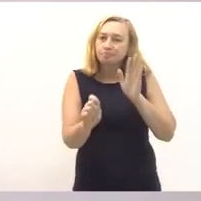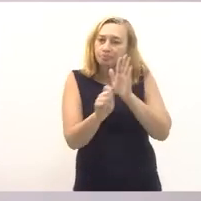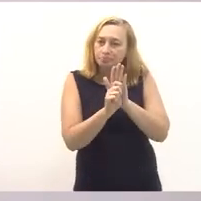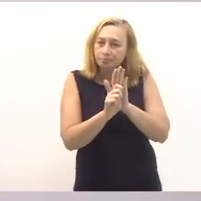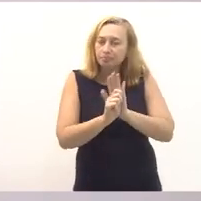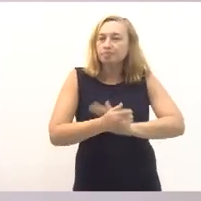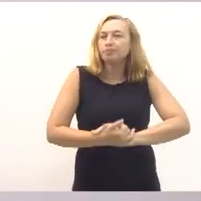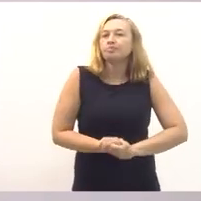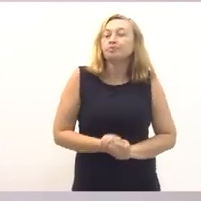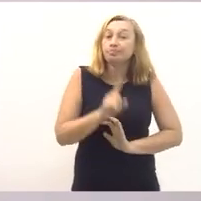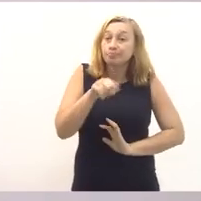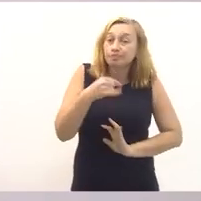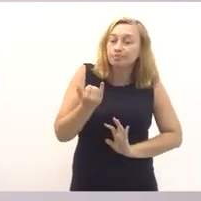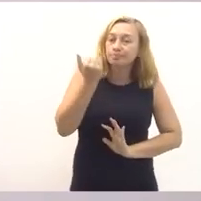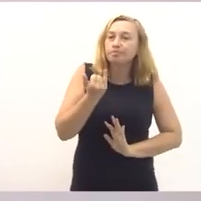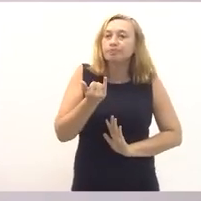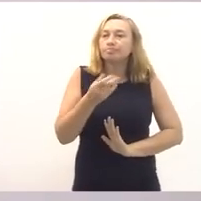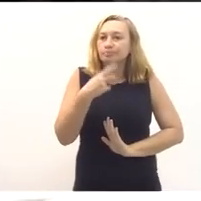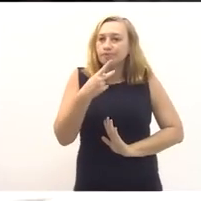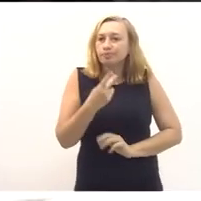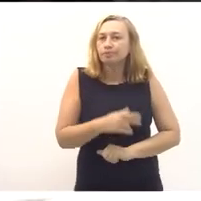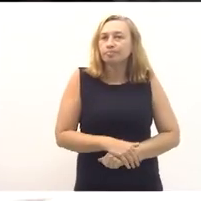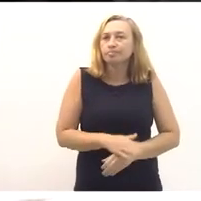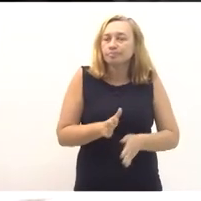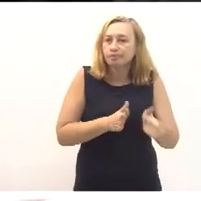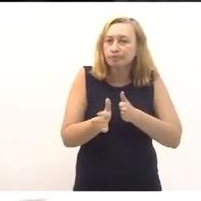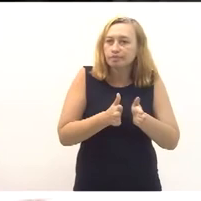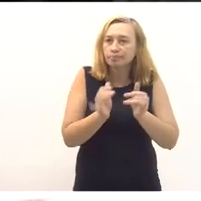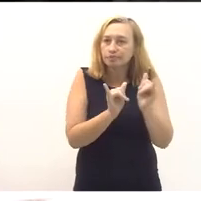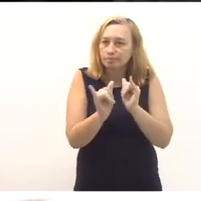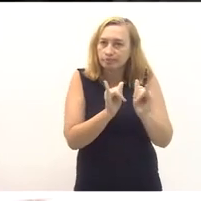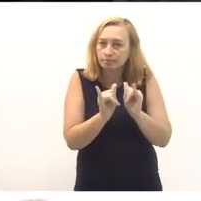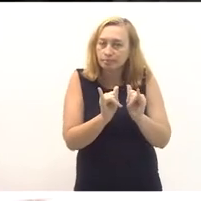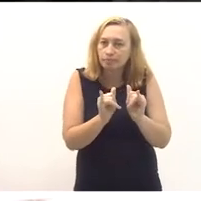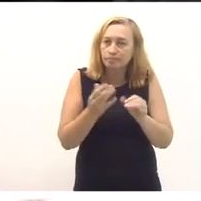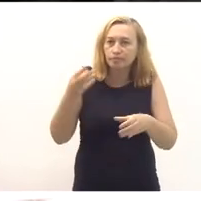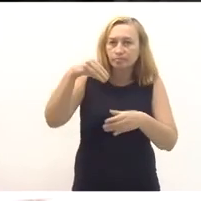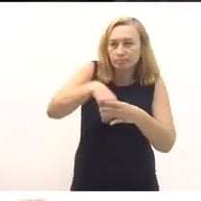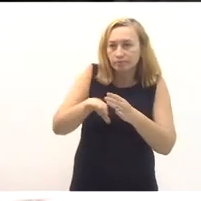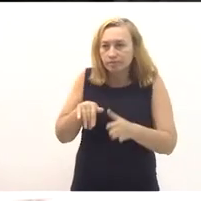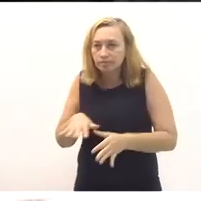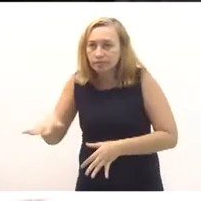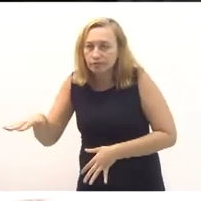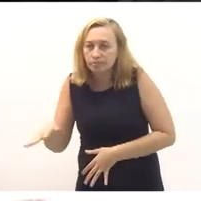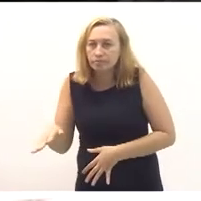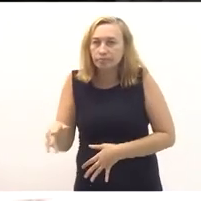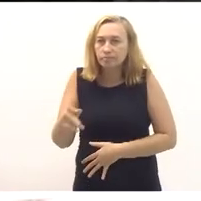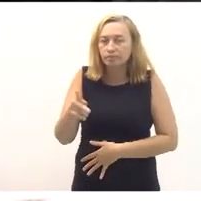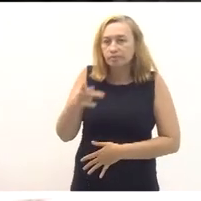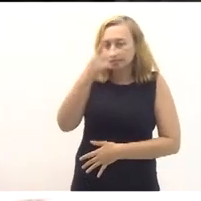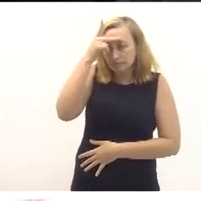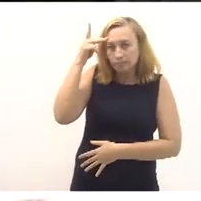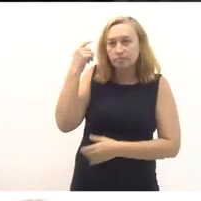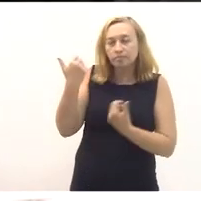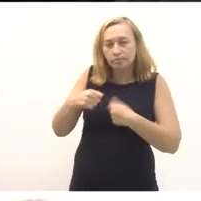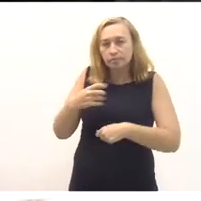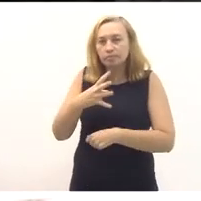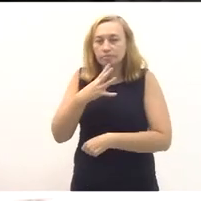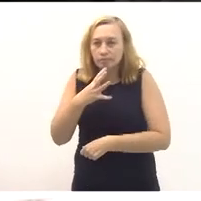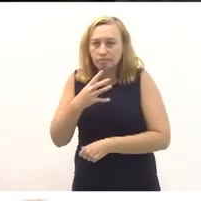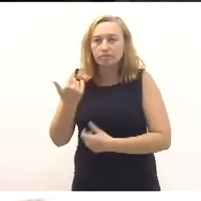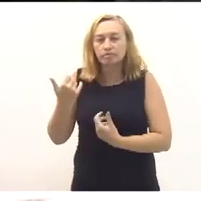é importante levar o acesso à informação para dentro da favela O povo tá perecendo porque não tem o conhecimento